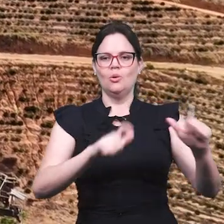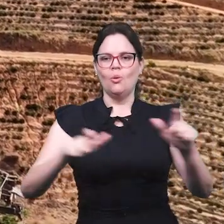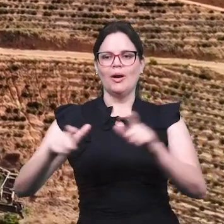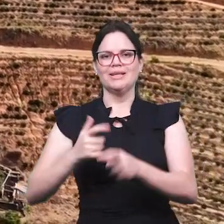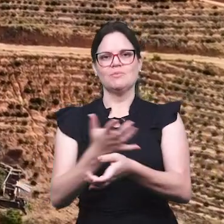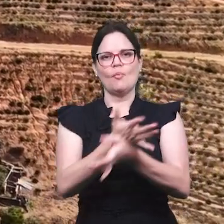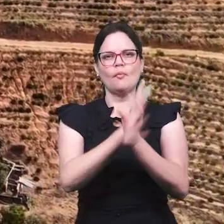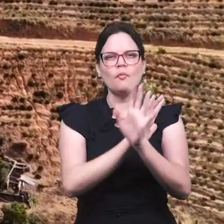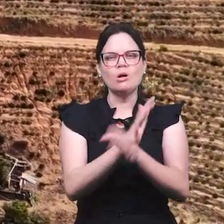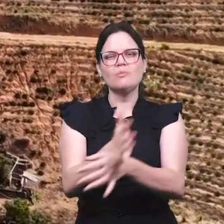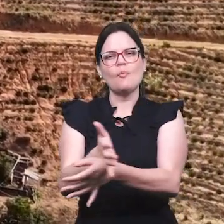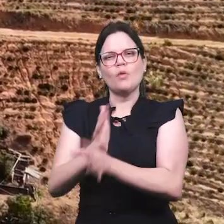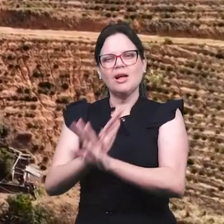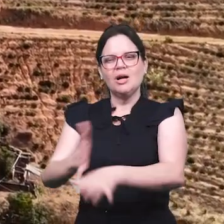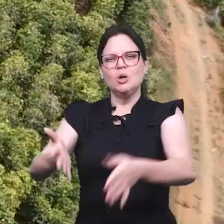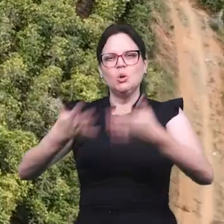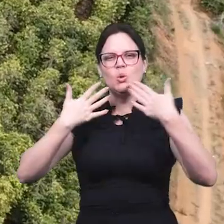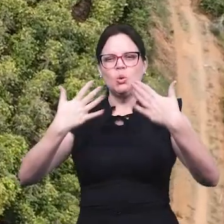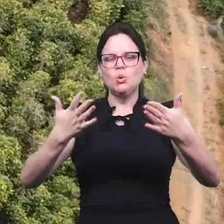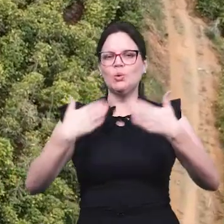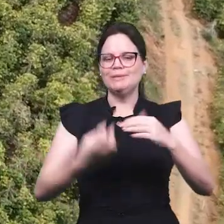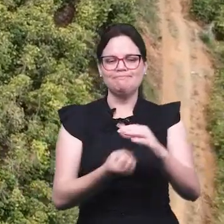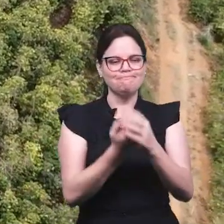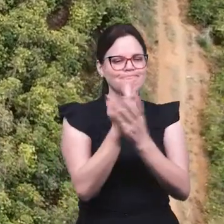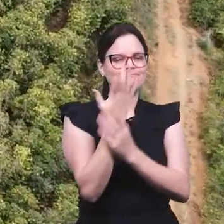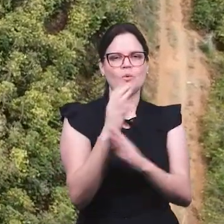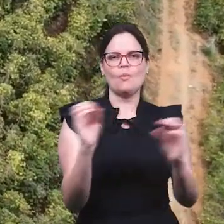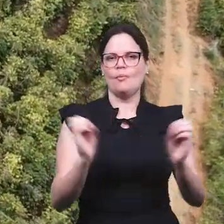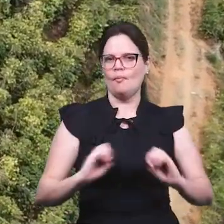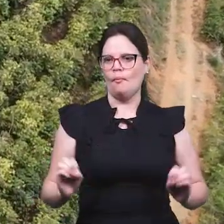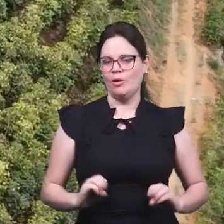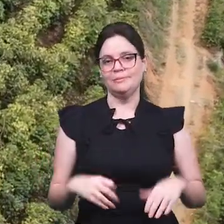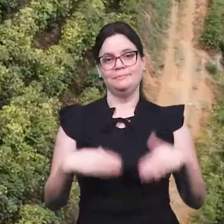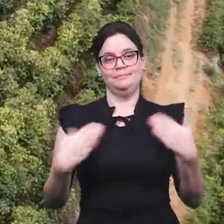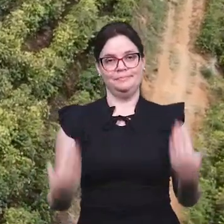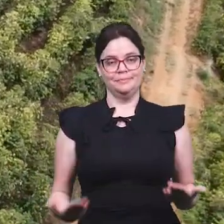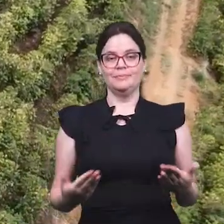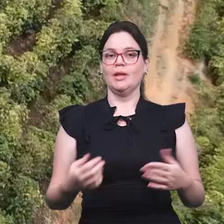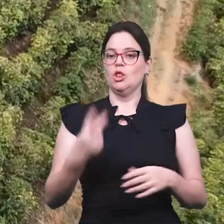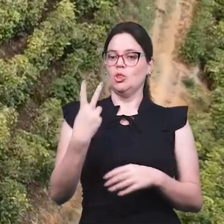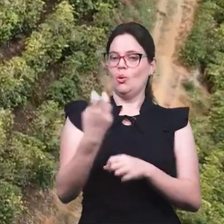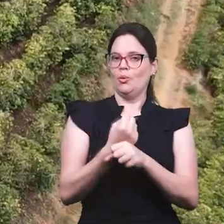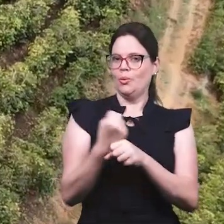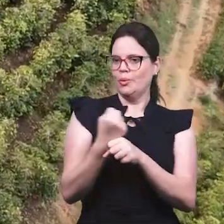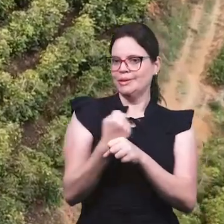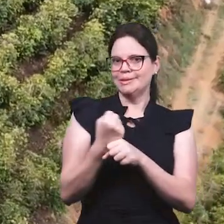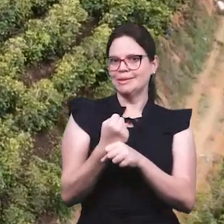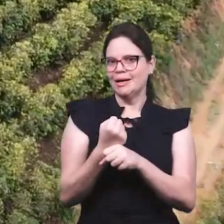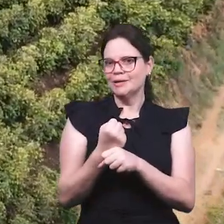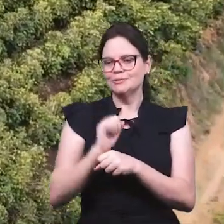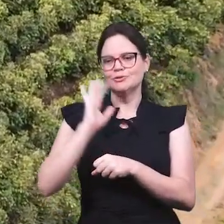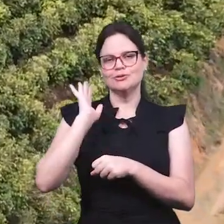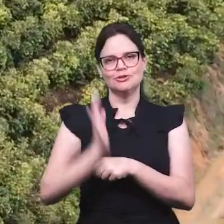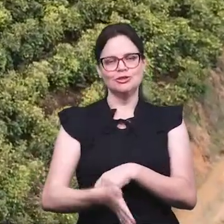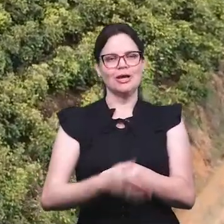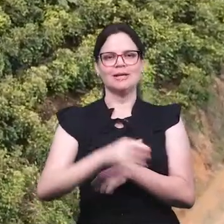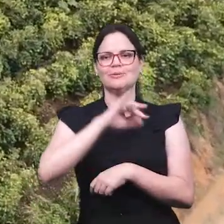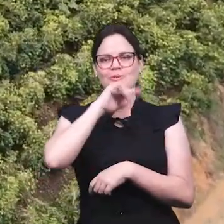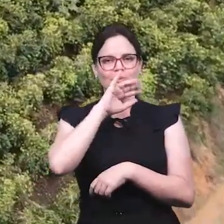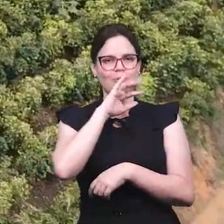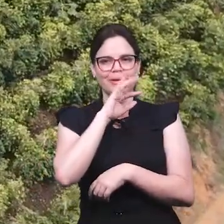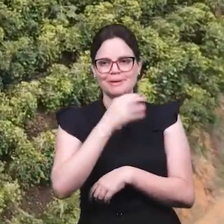quebras de safras em diversas regiões. Com toda a alta dos últimos 2 anos, o cenário ainda não era o mais adequado